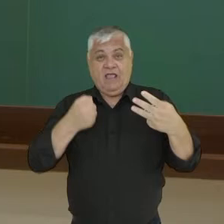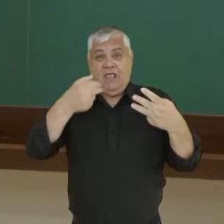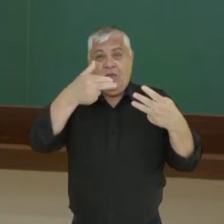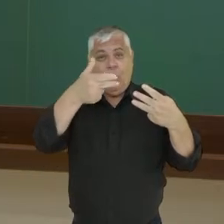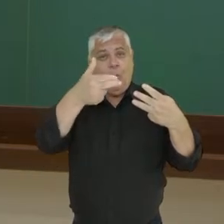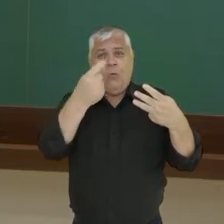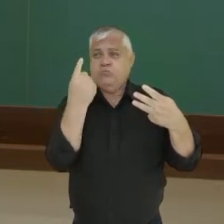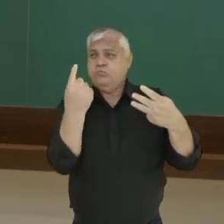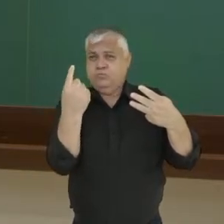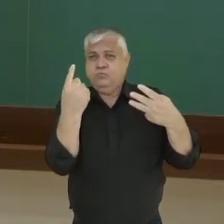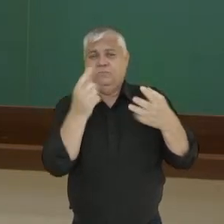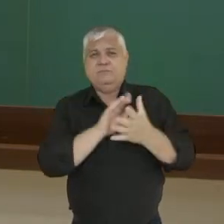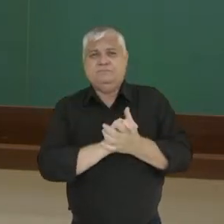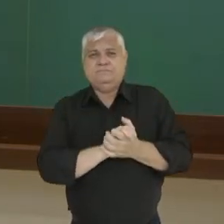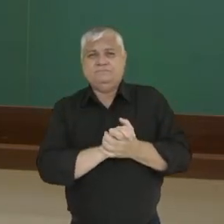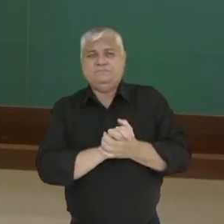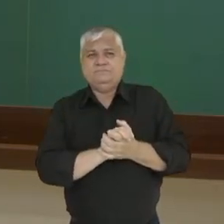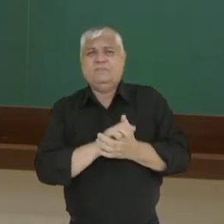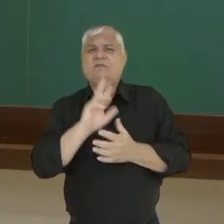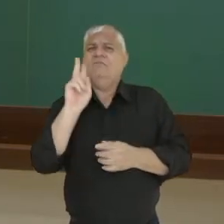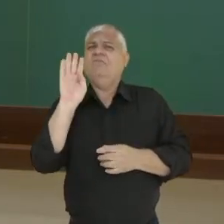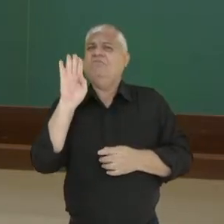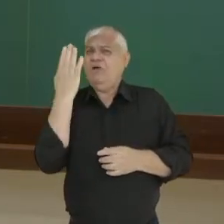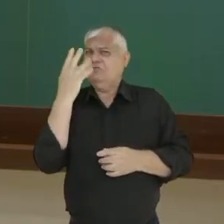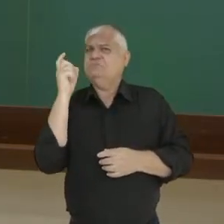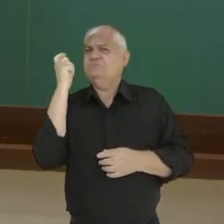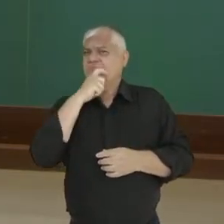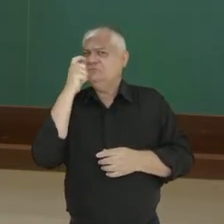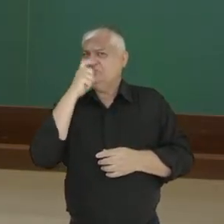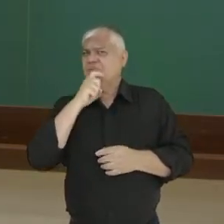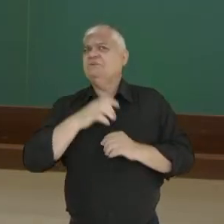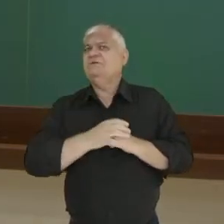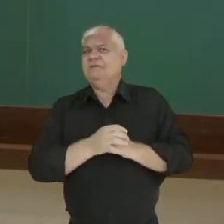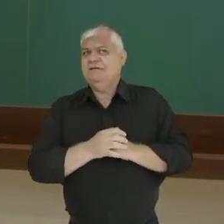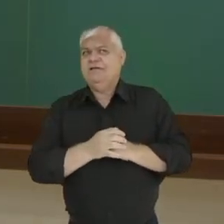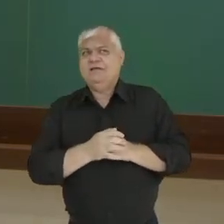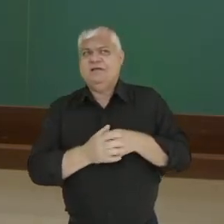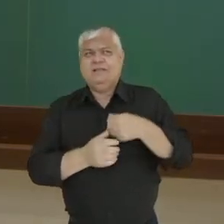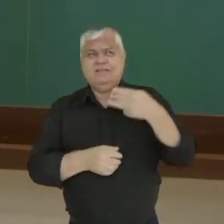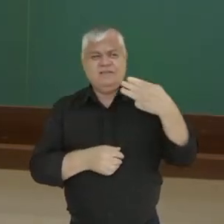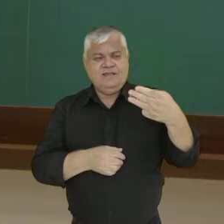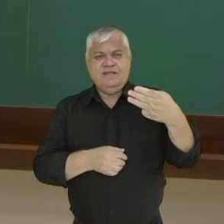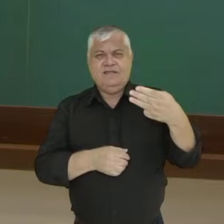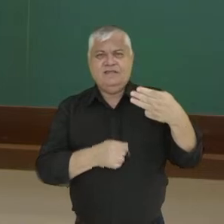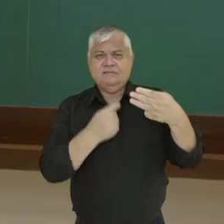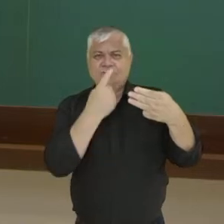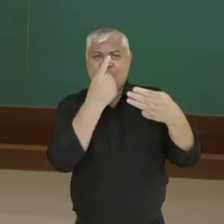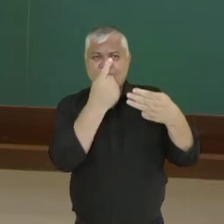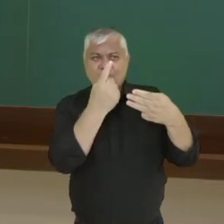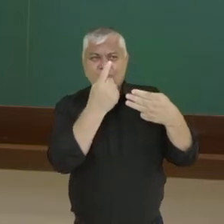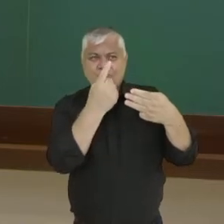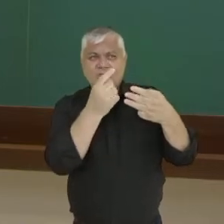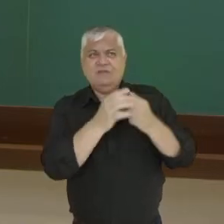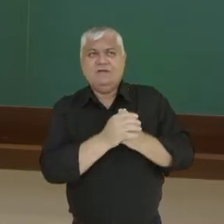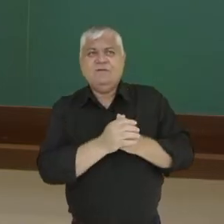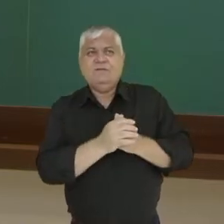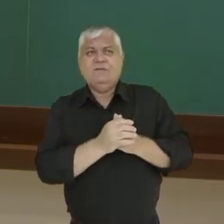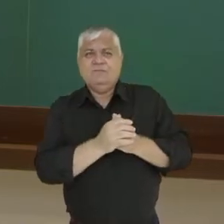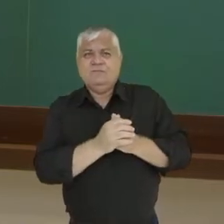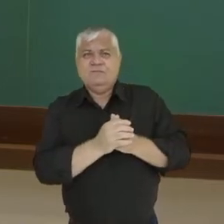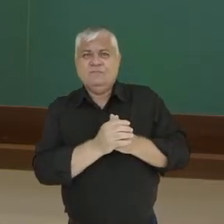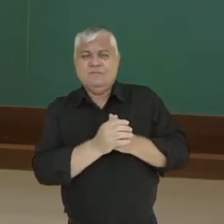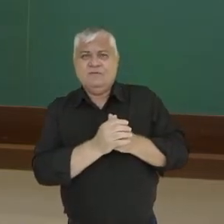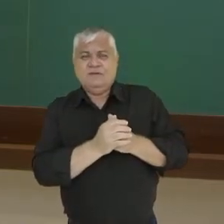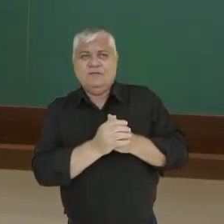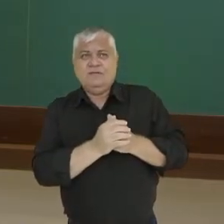a 1. Ah, é falsa, né? Claro que é falsa, pessoal, porque olha só, ele está dizendo que se eu pegar a minha base